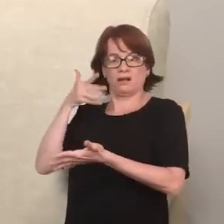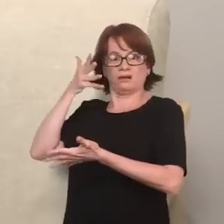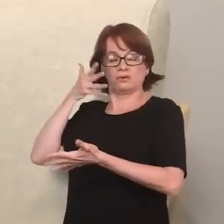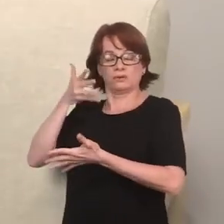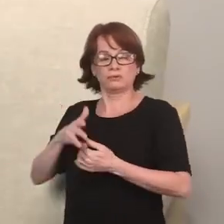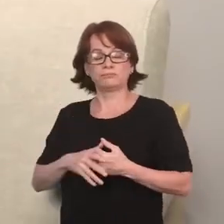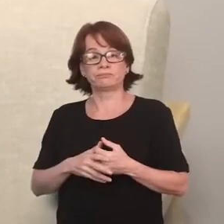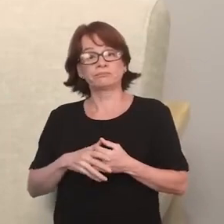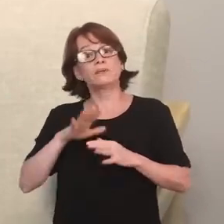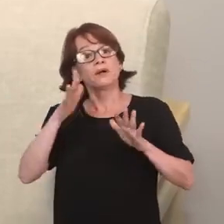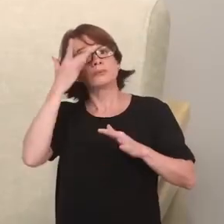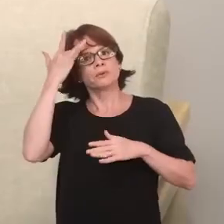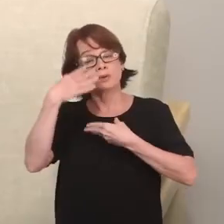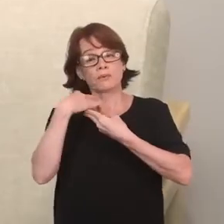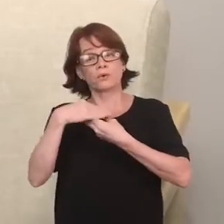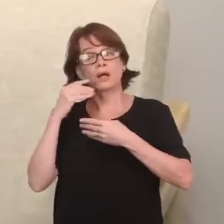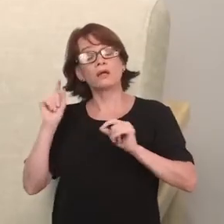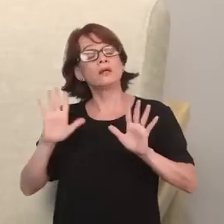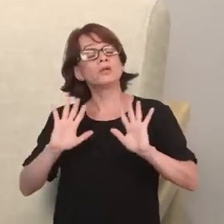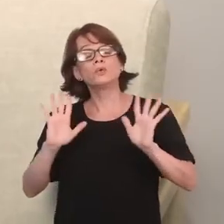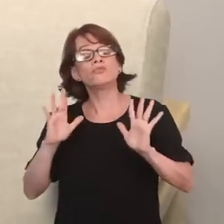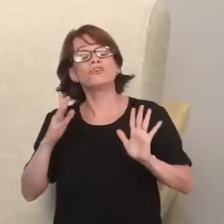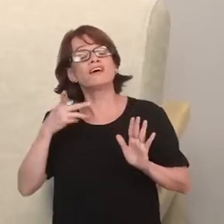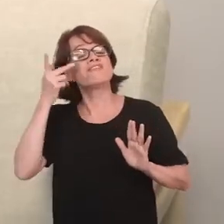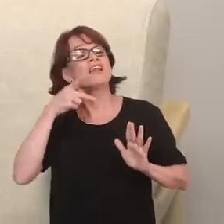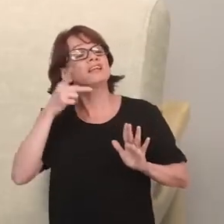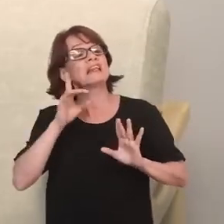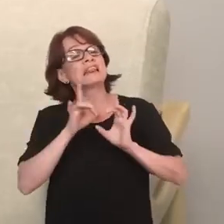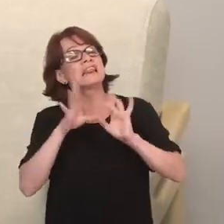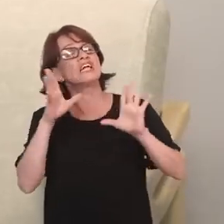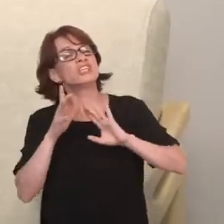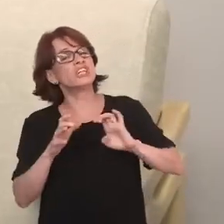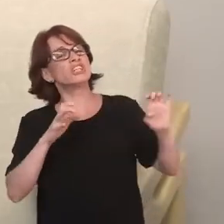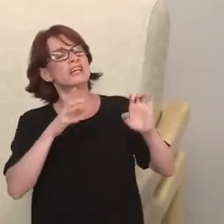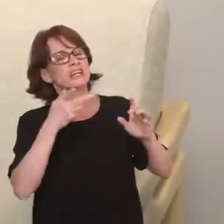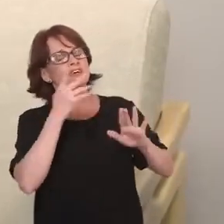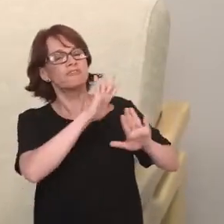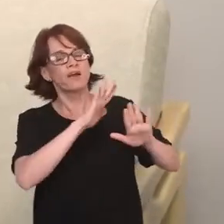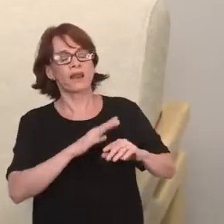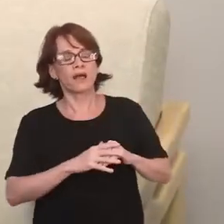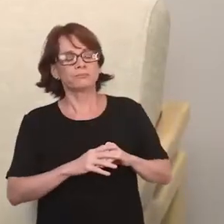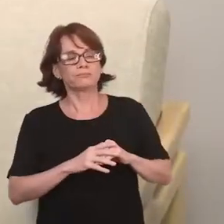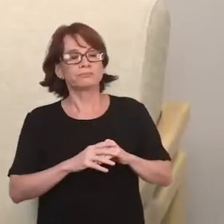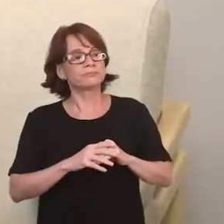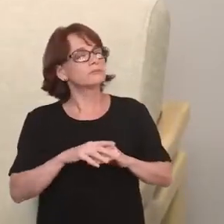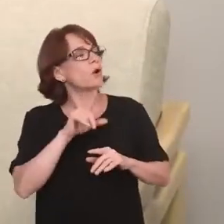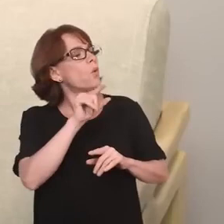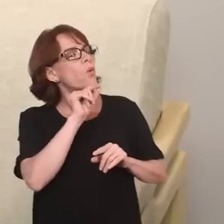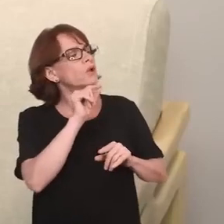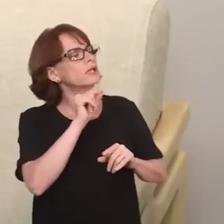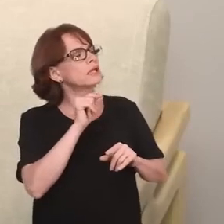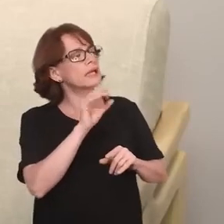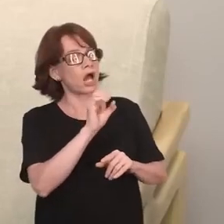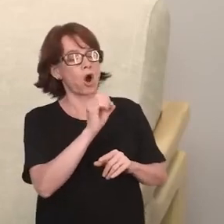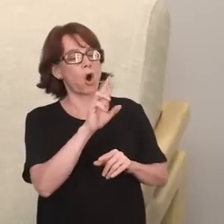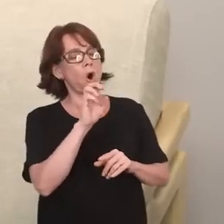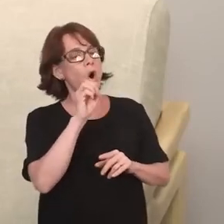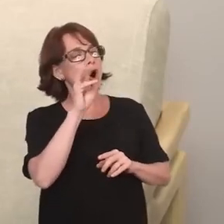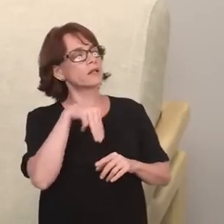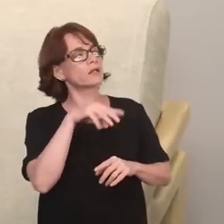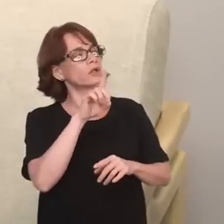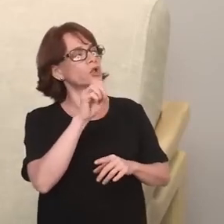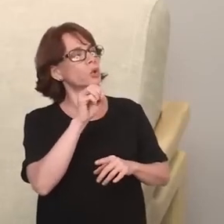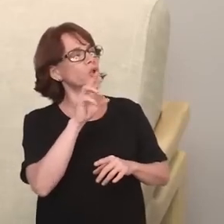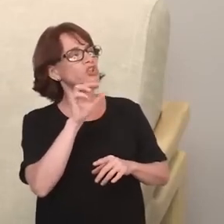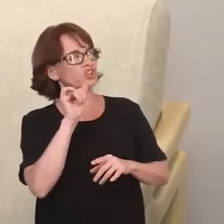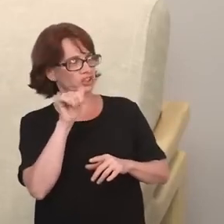fica falando, deixa eles falarem. O que é a ordem do dia, Bia? A ordem do dia é a hora que começam os projetos que vão ser votados. Porque primeiro você